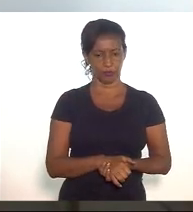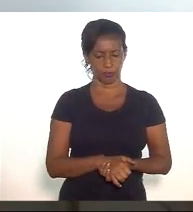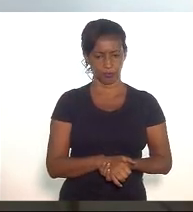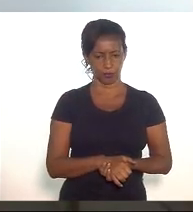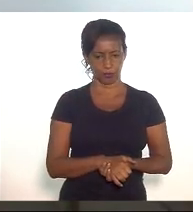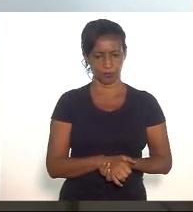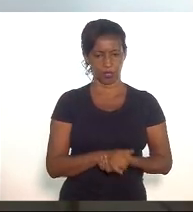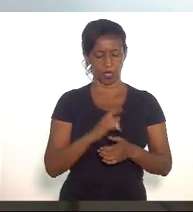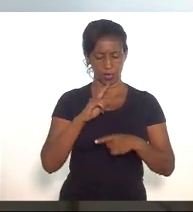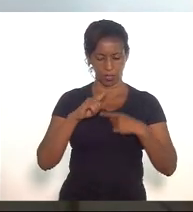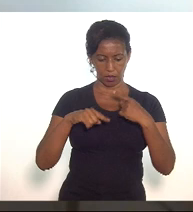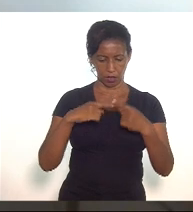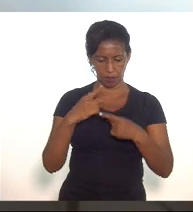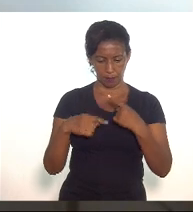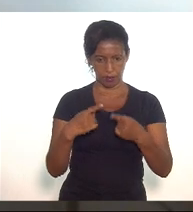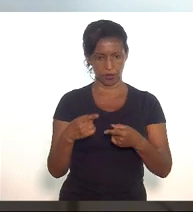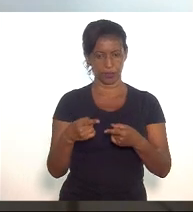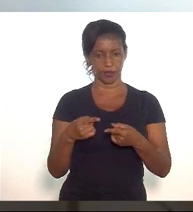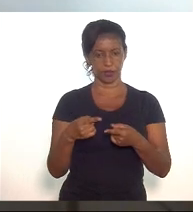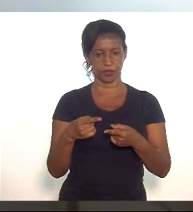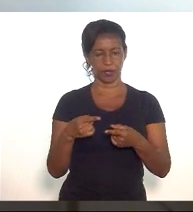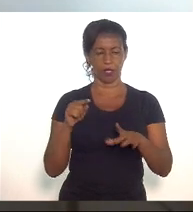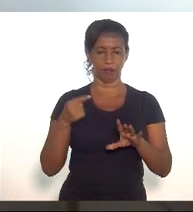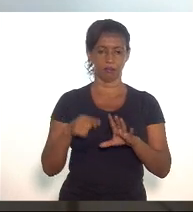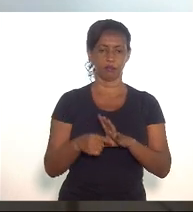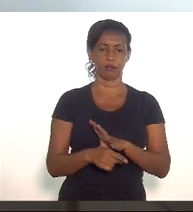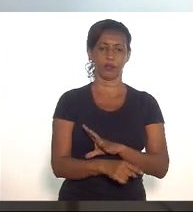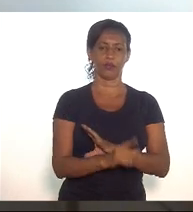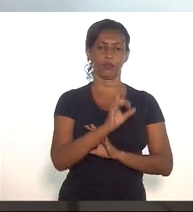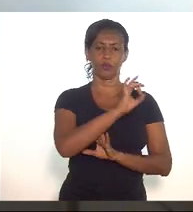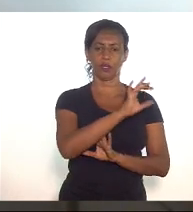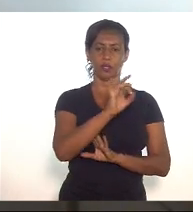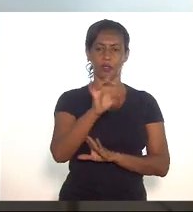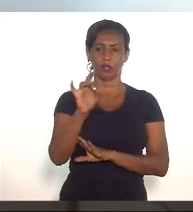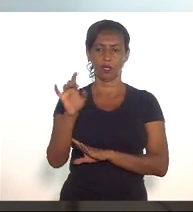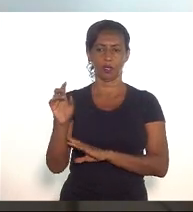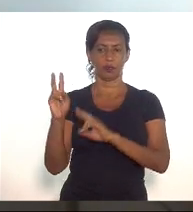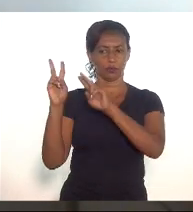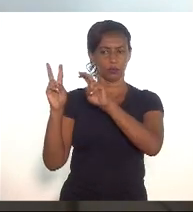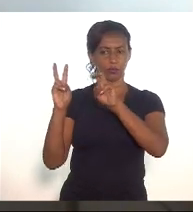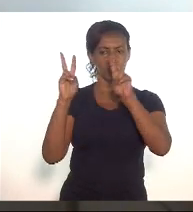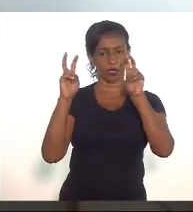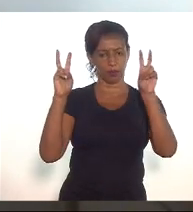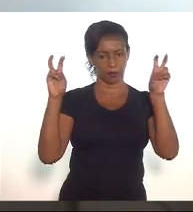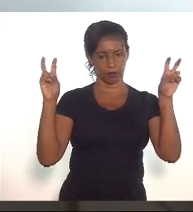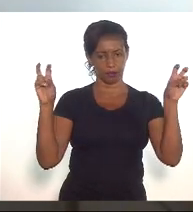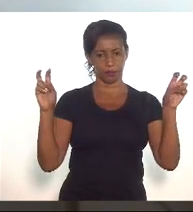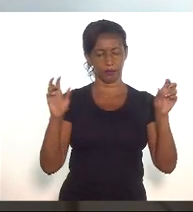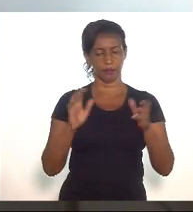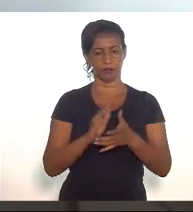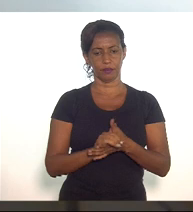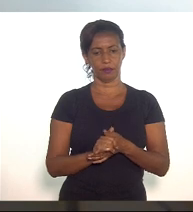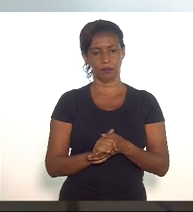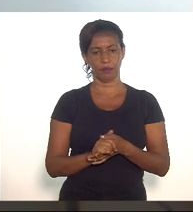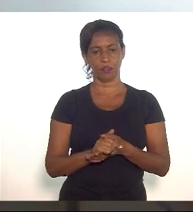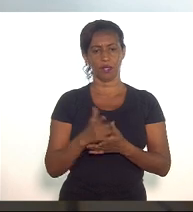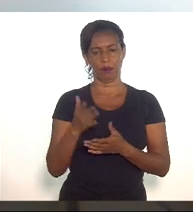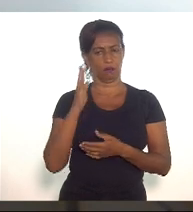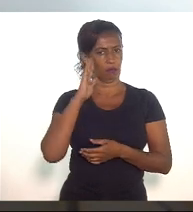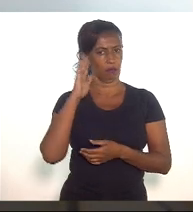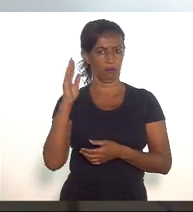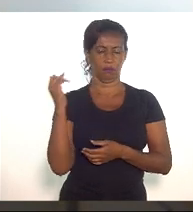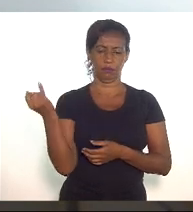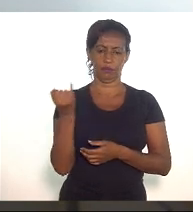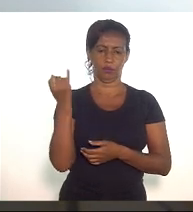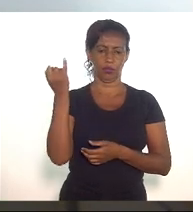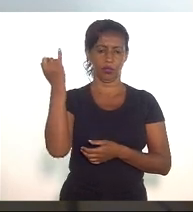e, posteriormente, aí aprofundar cada um dos temas absolutamente pertinentes.